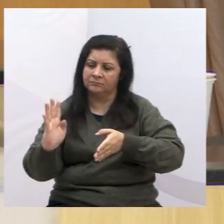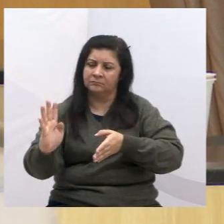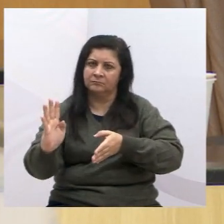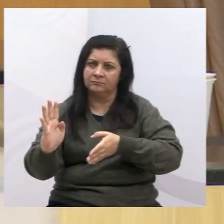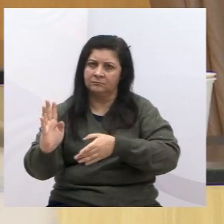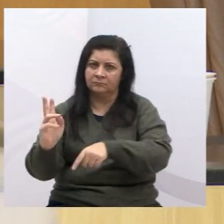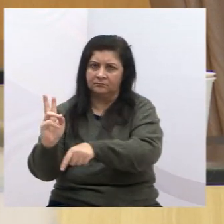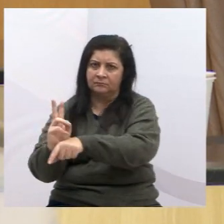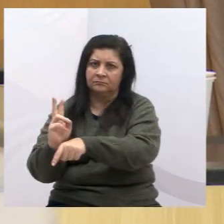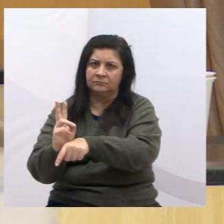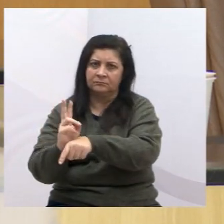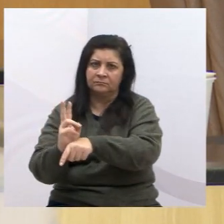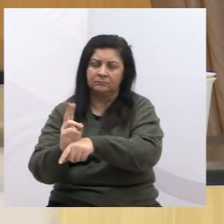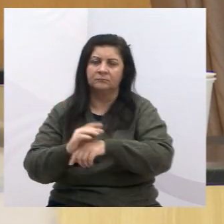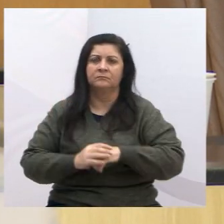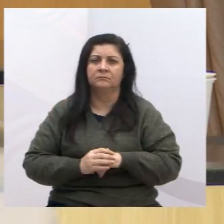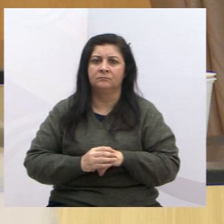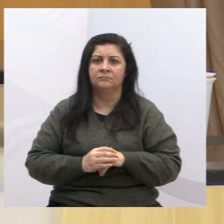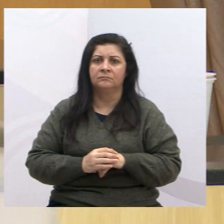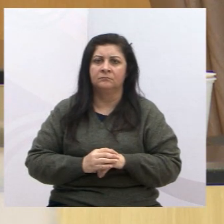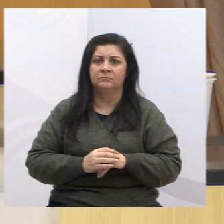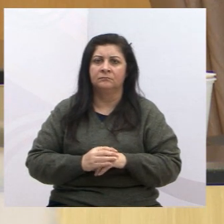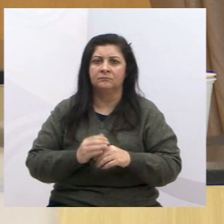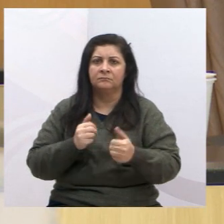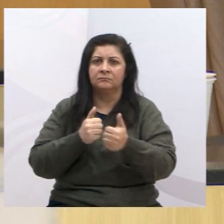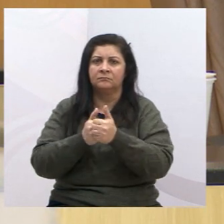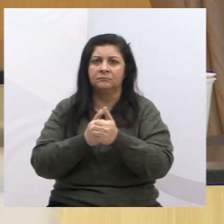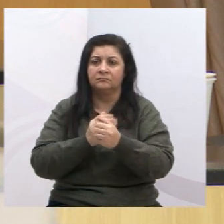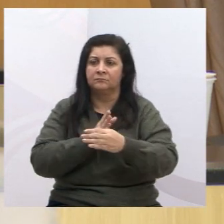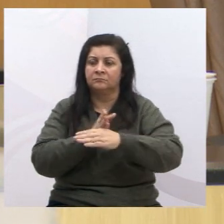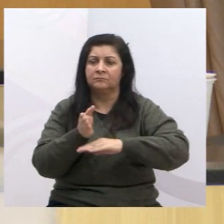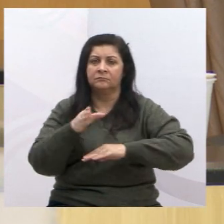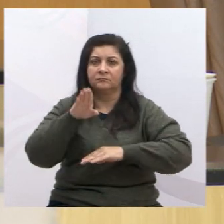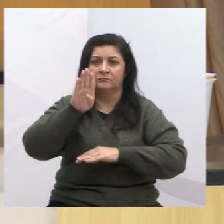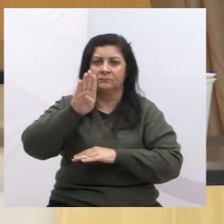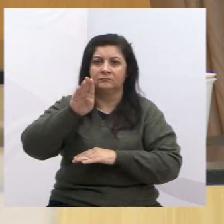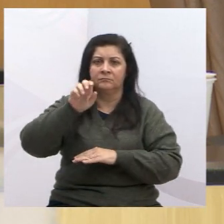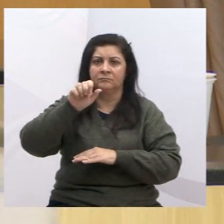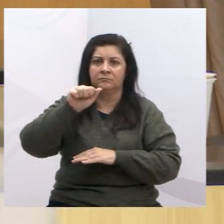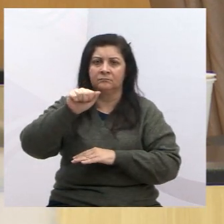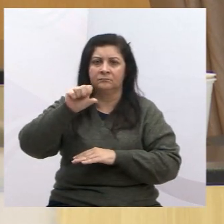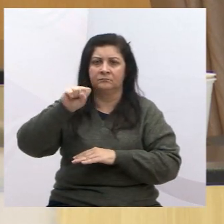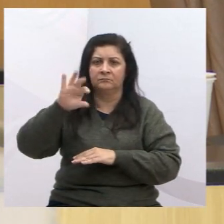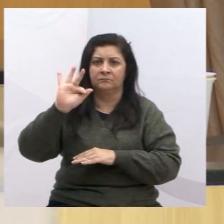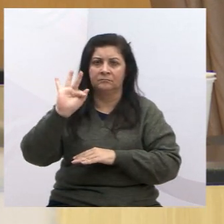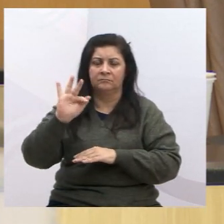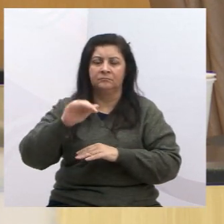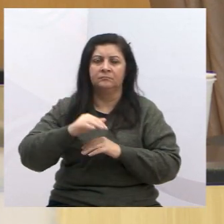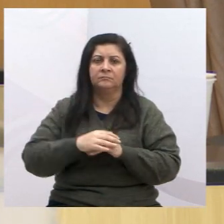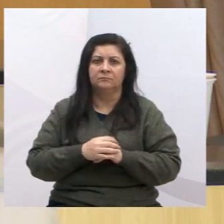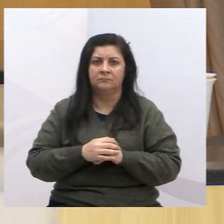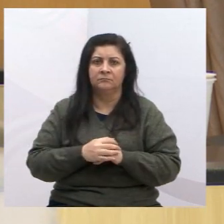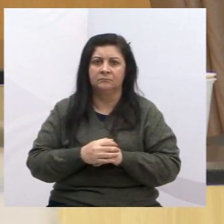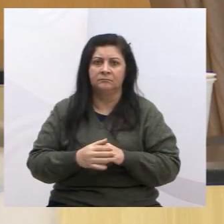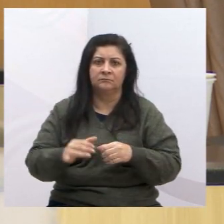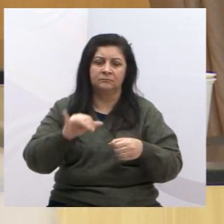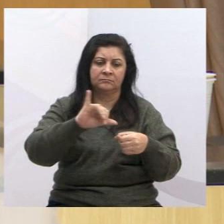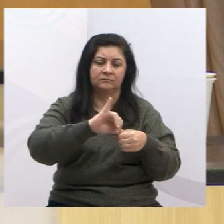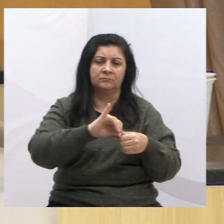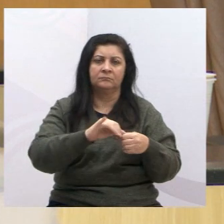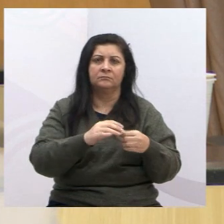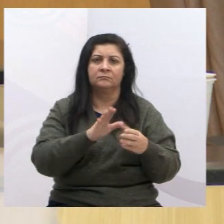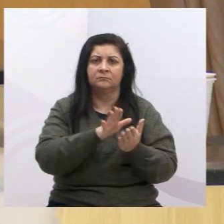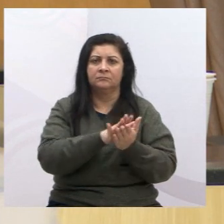Dutra, próxima à entrada que dá acesso à empresa BASF Brasil e ao Centro Jacareí.